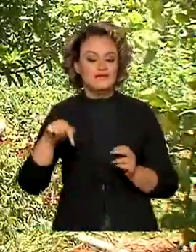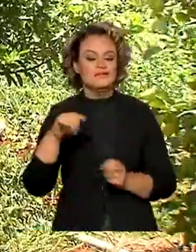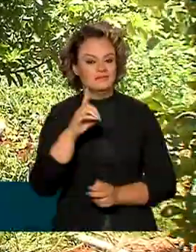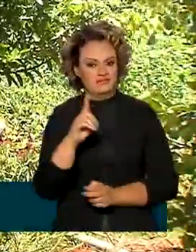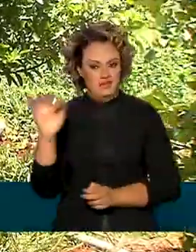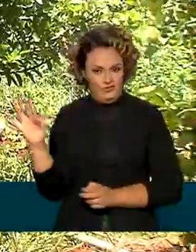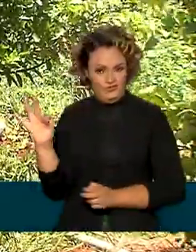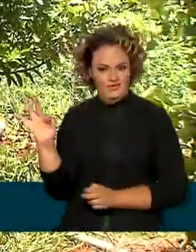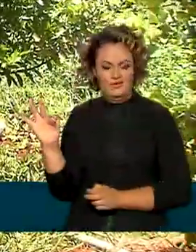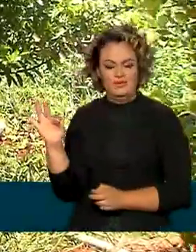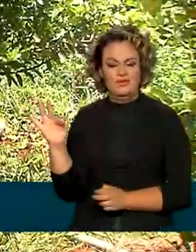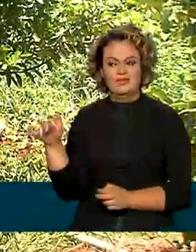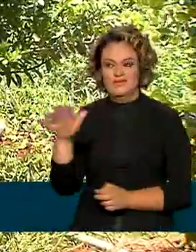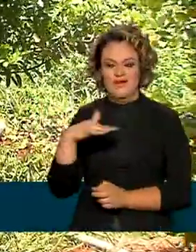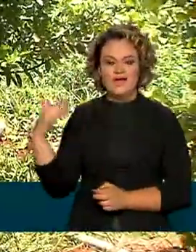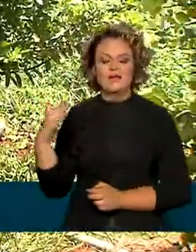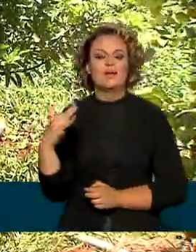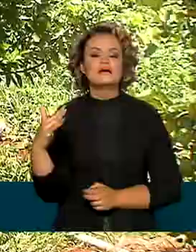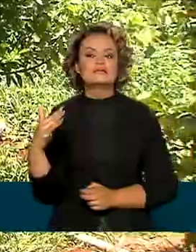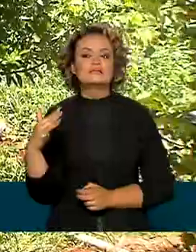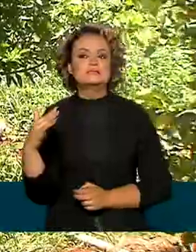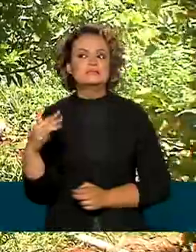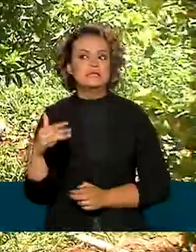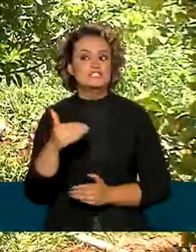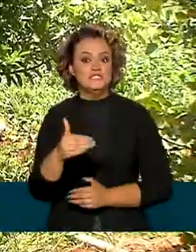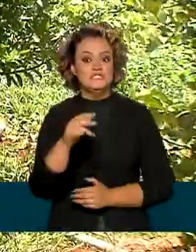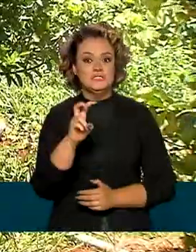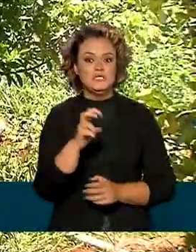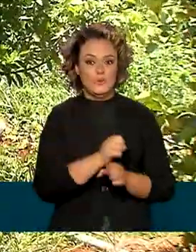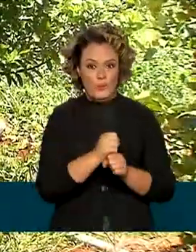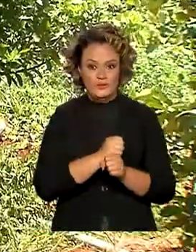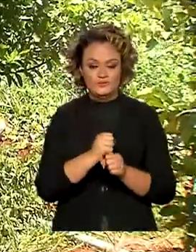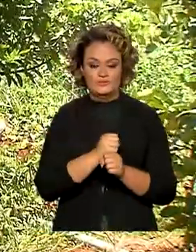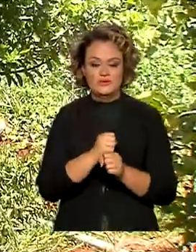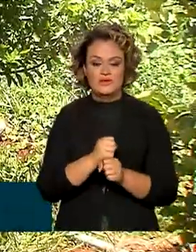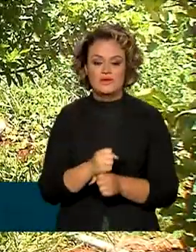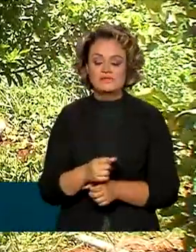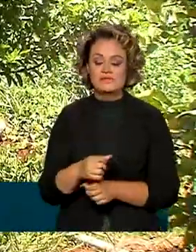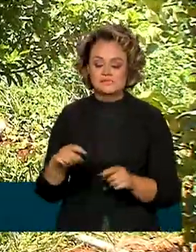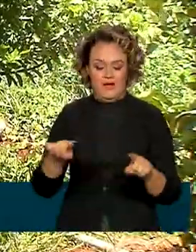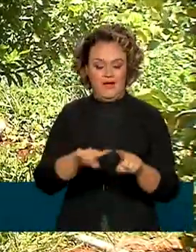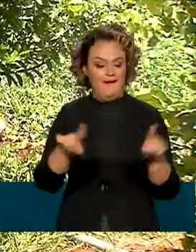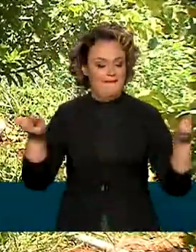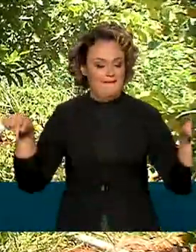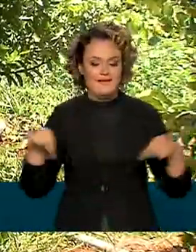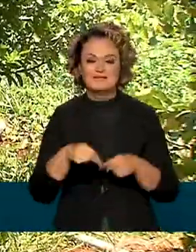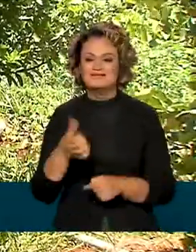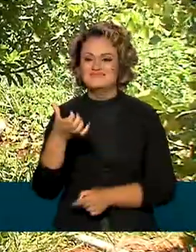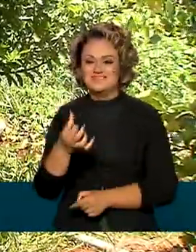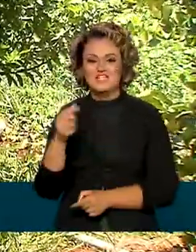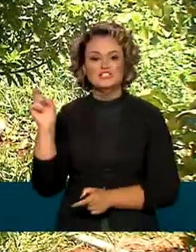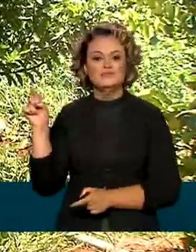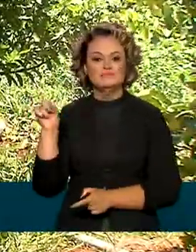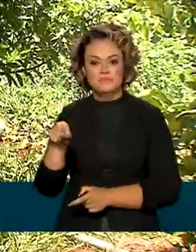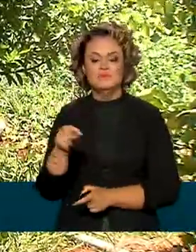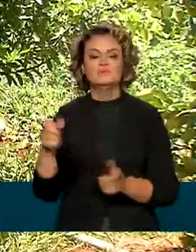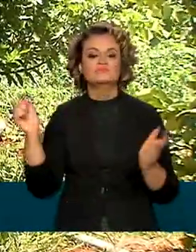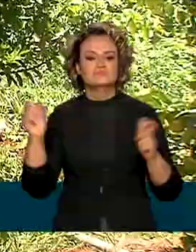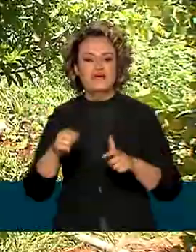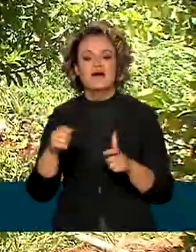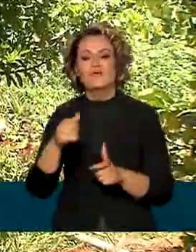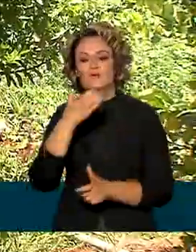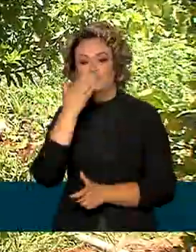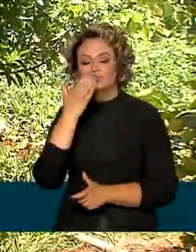Distrito Federal e região do entorno é que em cinco anos, cerca de 6 mil hectares já estejam produzindo frutas